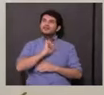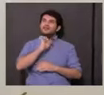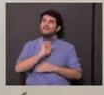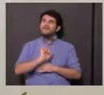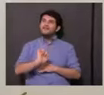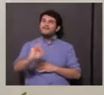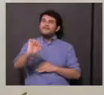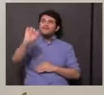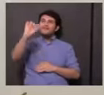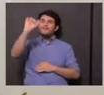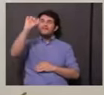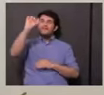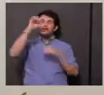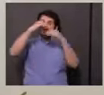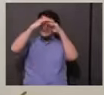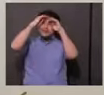Mihi